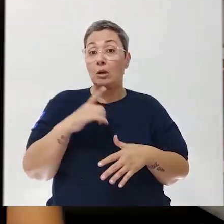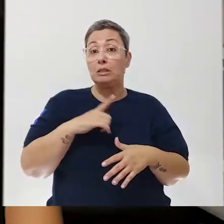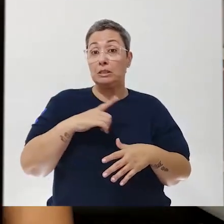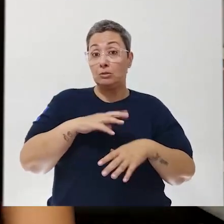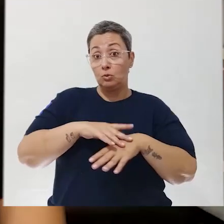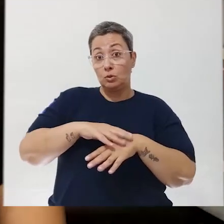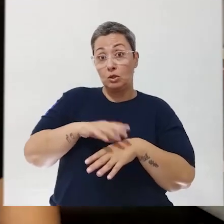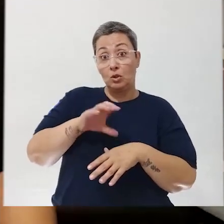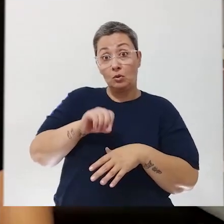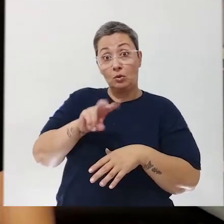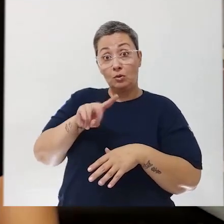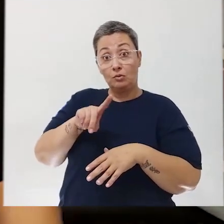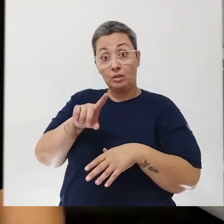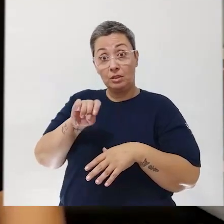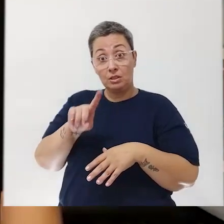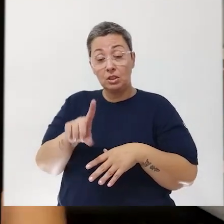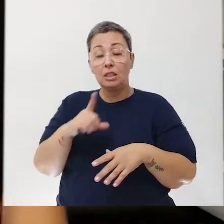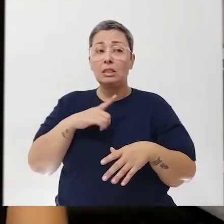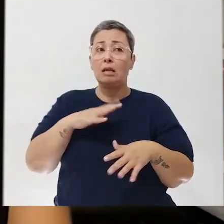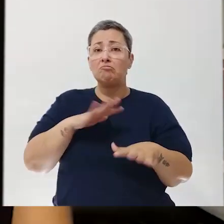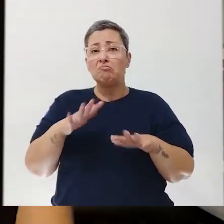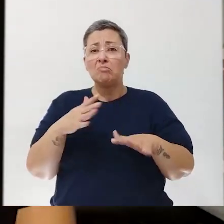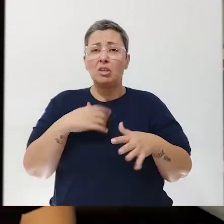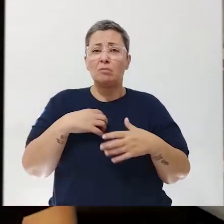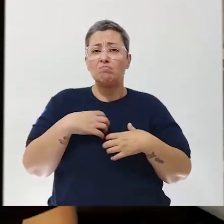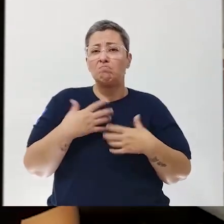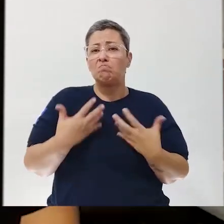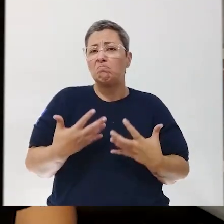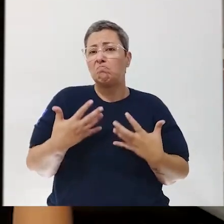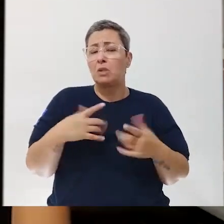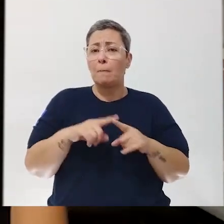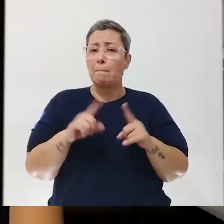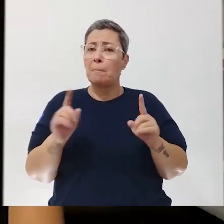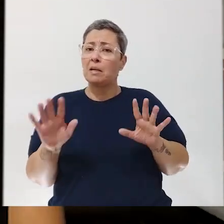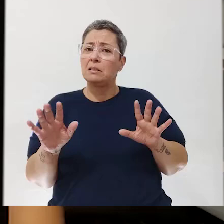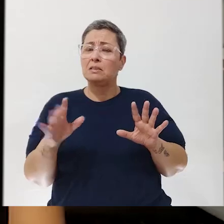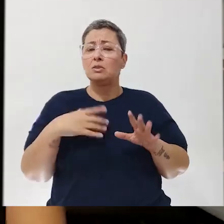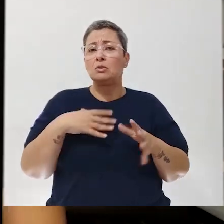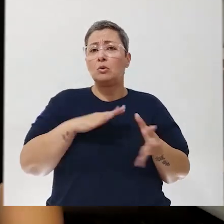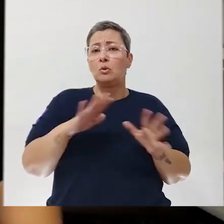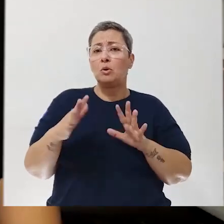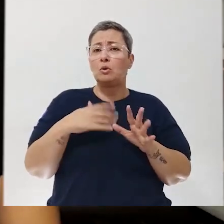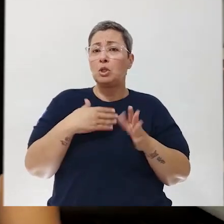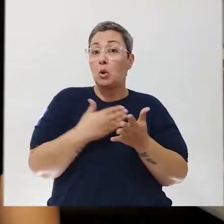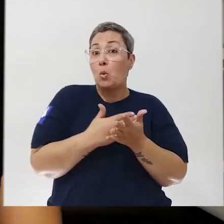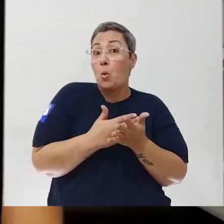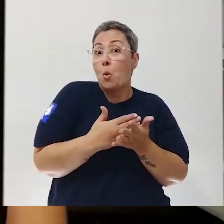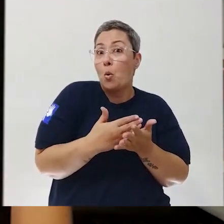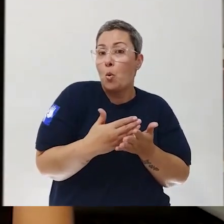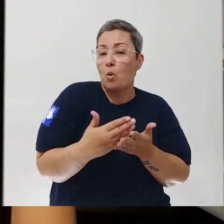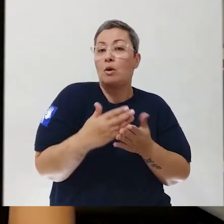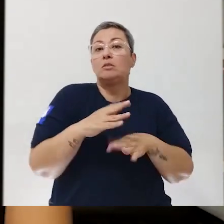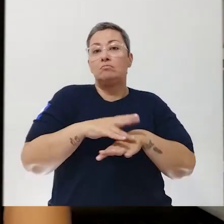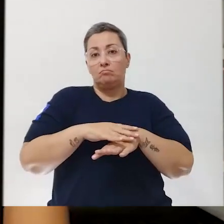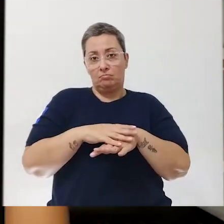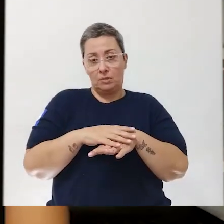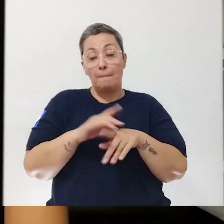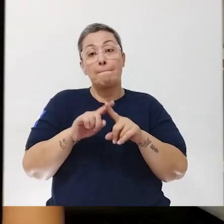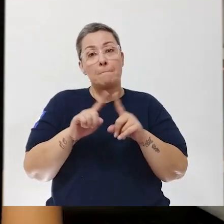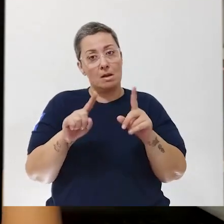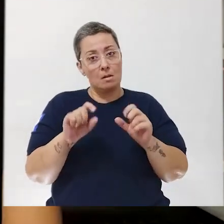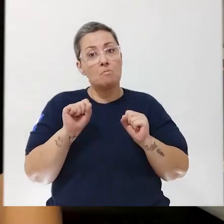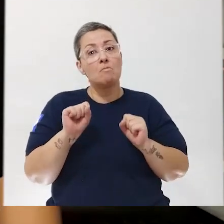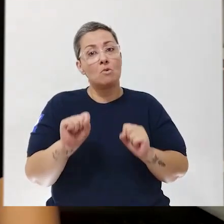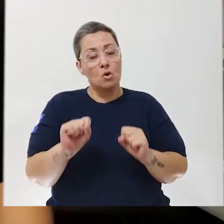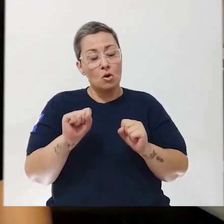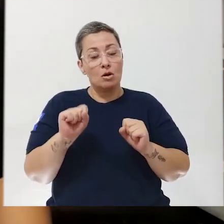Covid-19, como eu acabei de falar, então elas experimentam apenas sintomas leves, particularmente nos estágios iniciais da doença. Mas